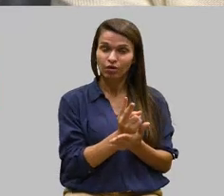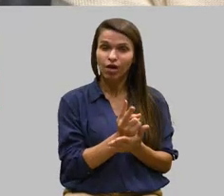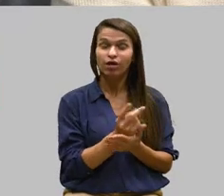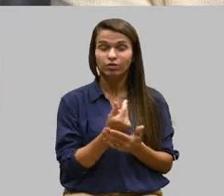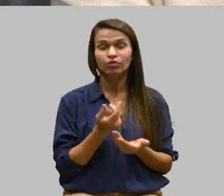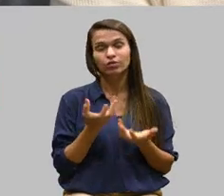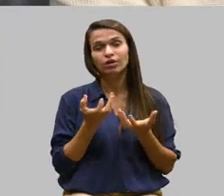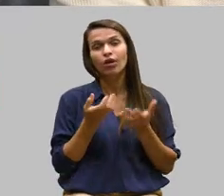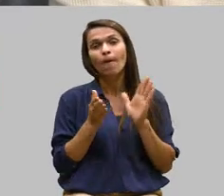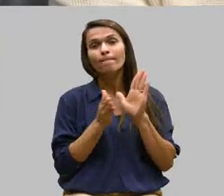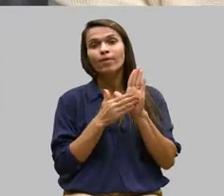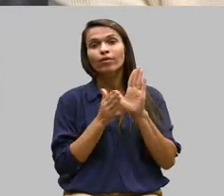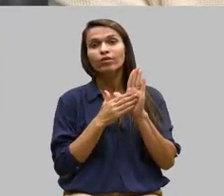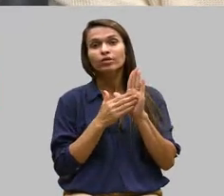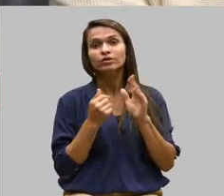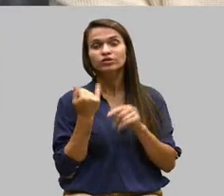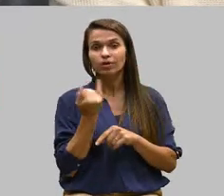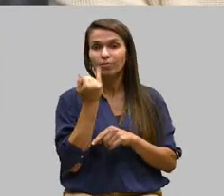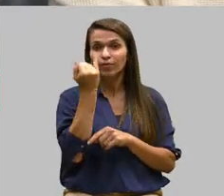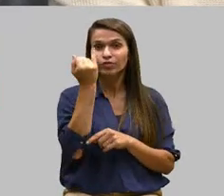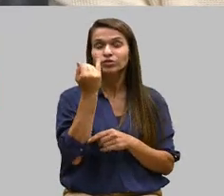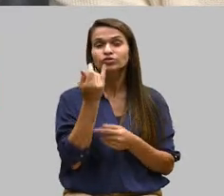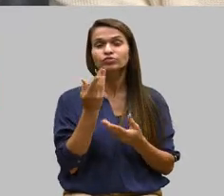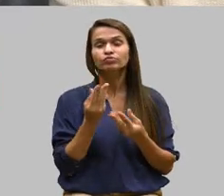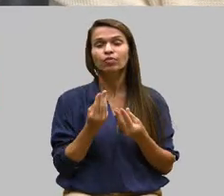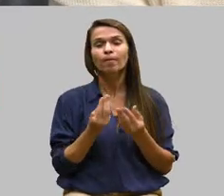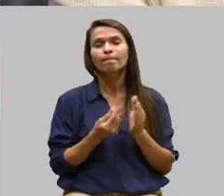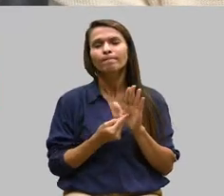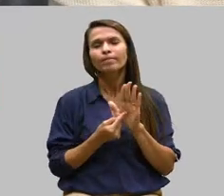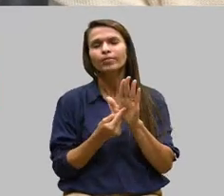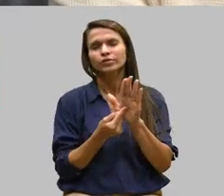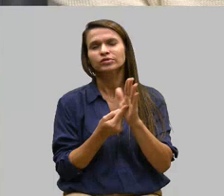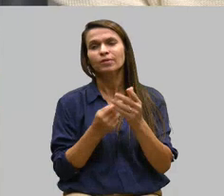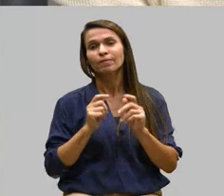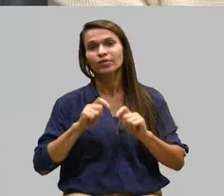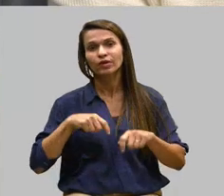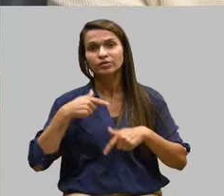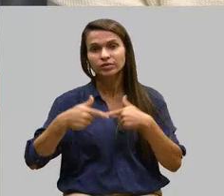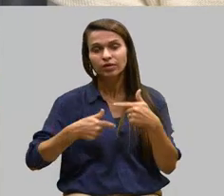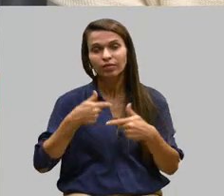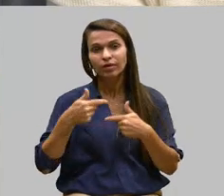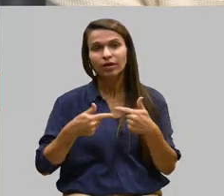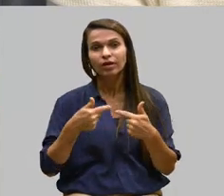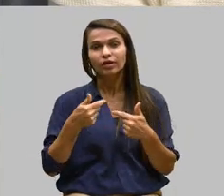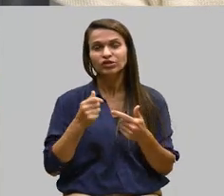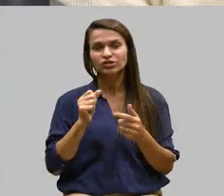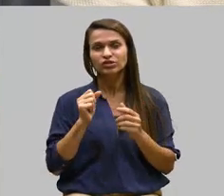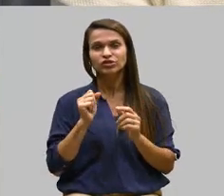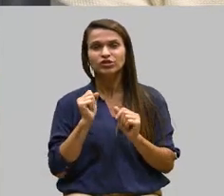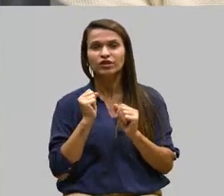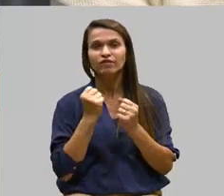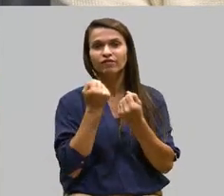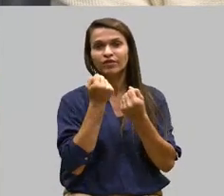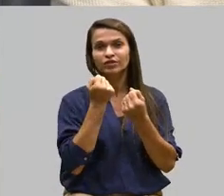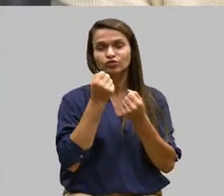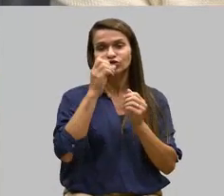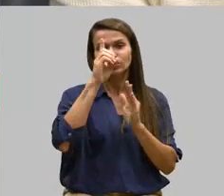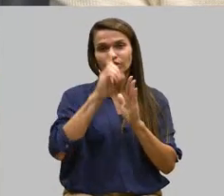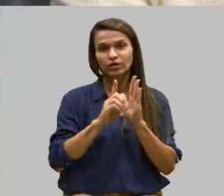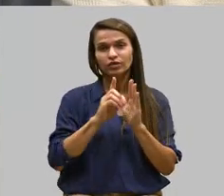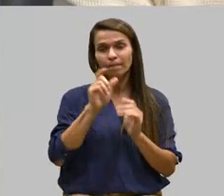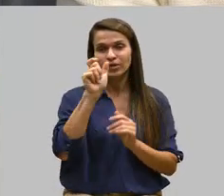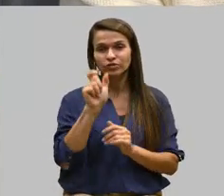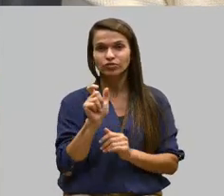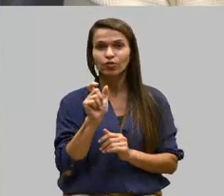essa proposta por causa que é importante também tá dentro desse processo se pudesse trabalhar nessa comissão de Defesa do direito da pessoa com deficiência